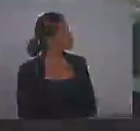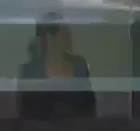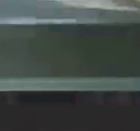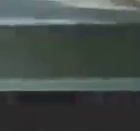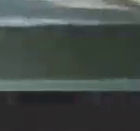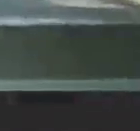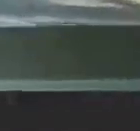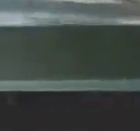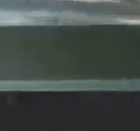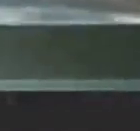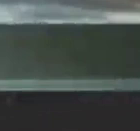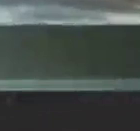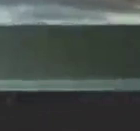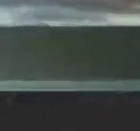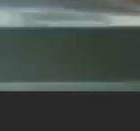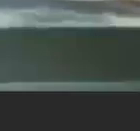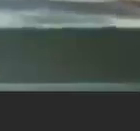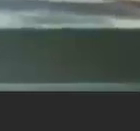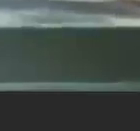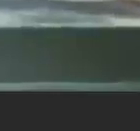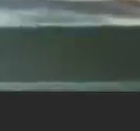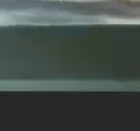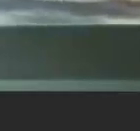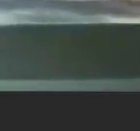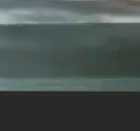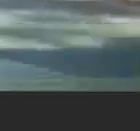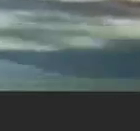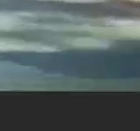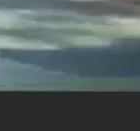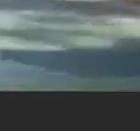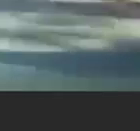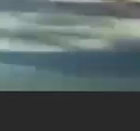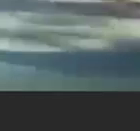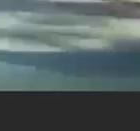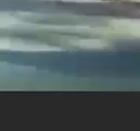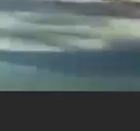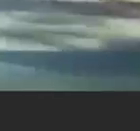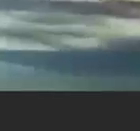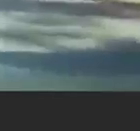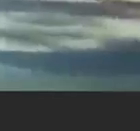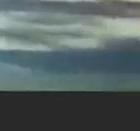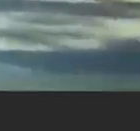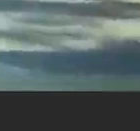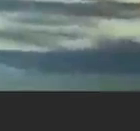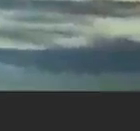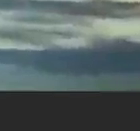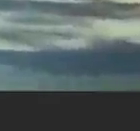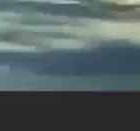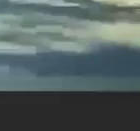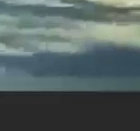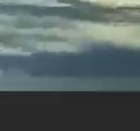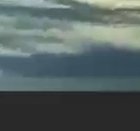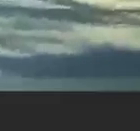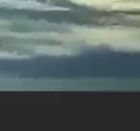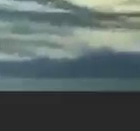Estamos agora aqui na rua Rio de Janeiro, bem especificamente no trecho compreendido entre as ruas Venezuela e Rua Colômbia,